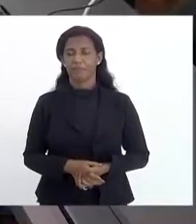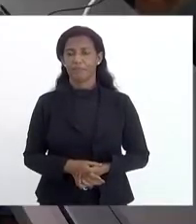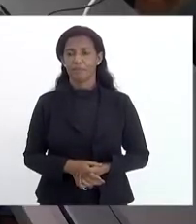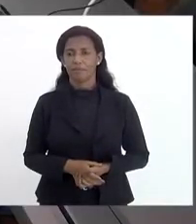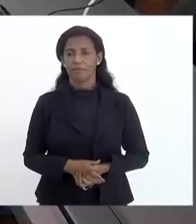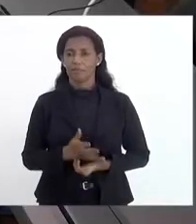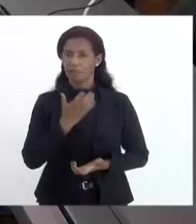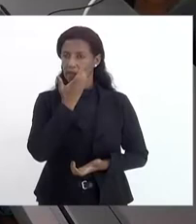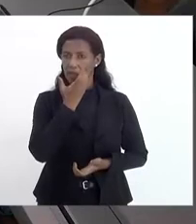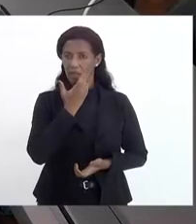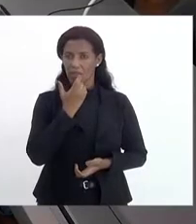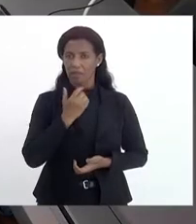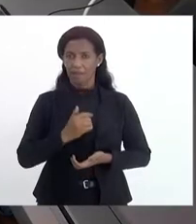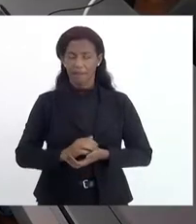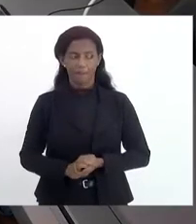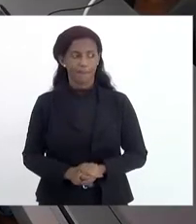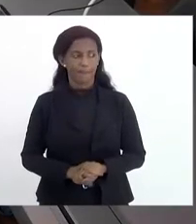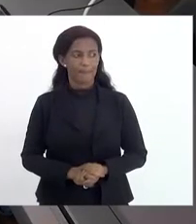Ok.